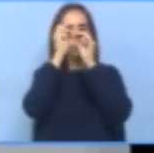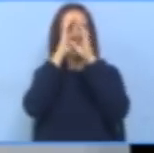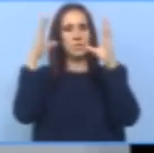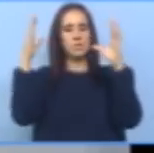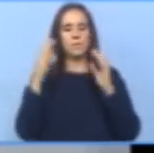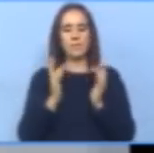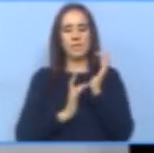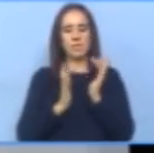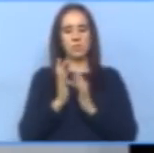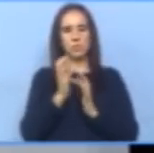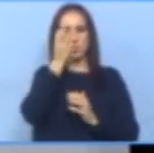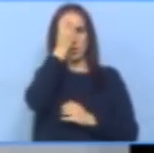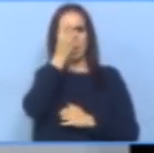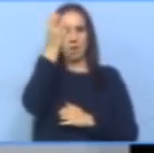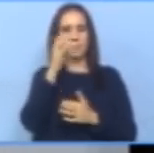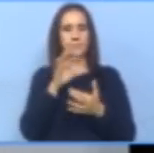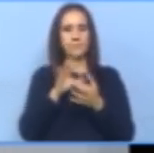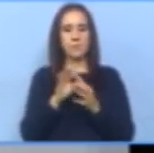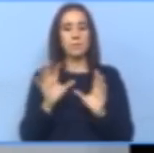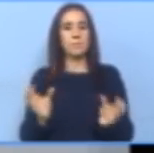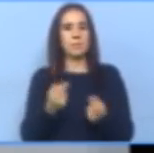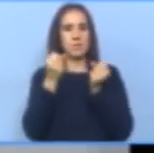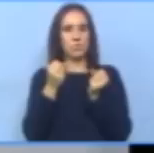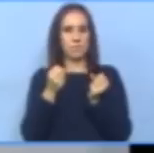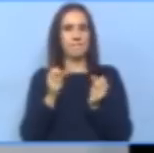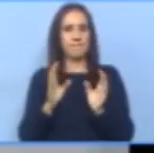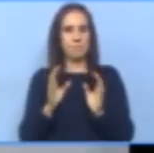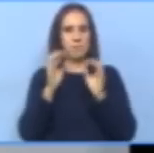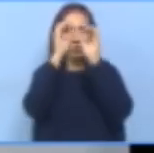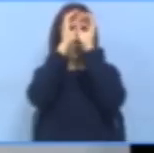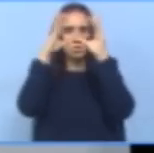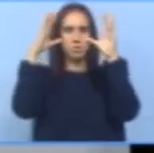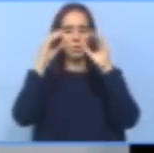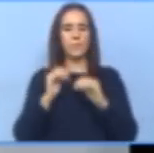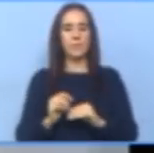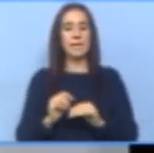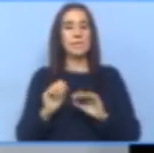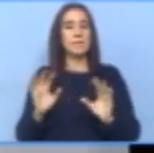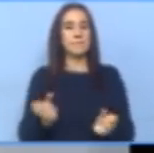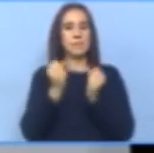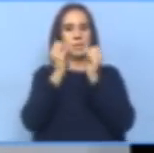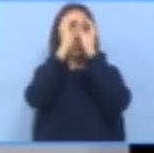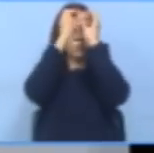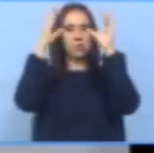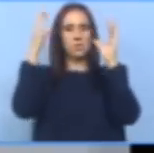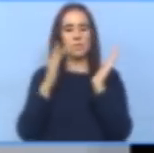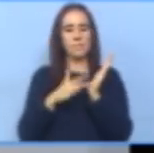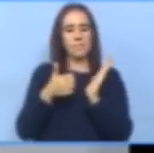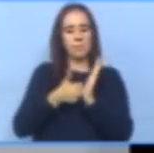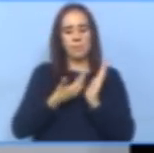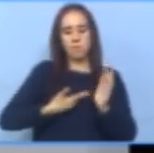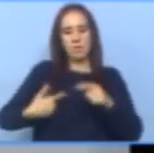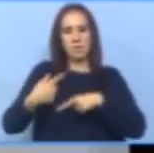está naturalmente associado ao conceito de Messias. Claro. E o conceito de Messias assume na tradição bíblica uma